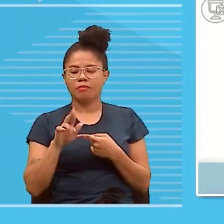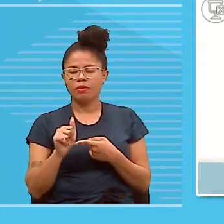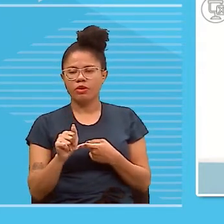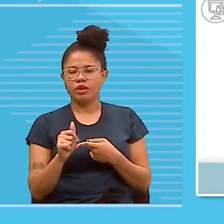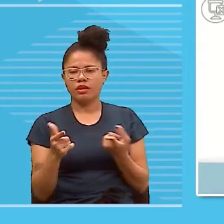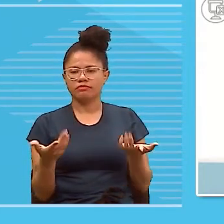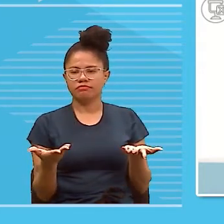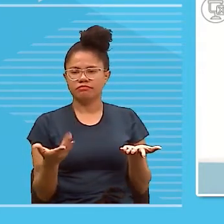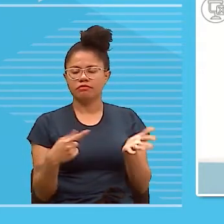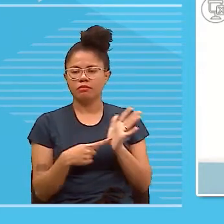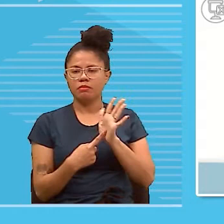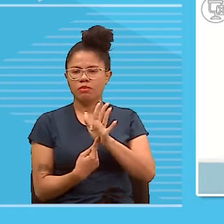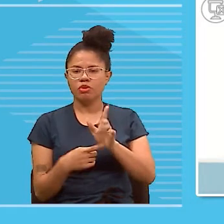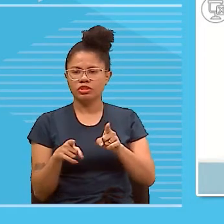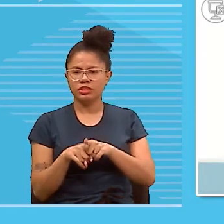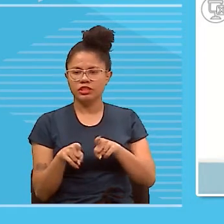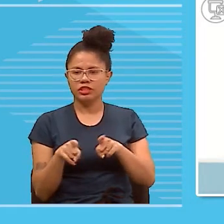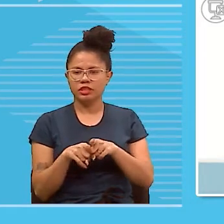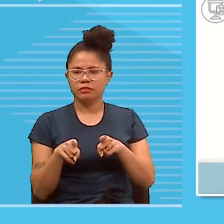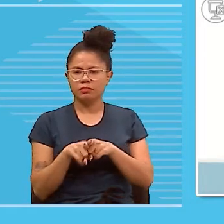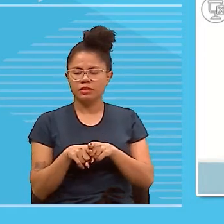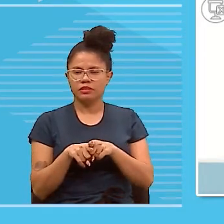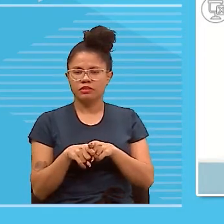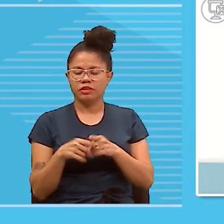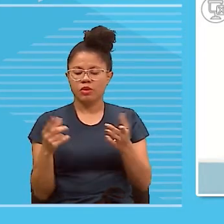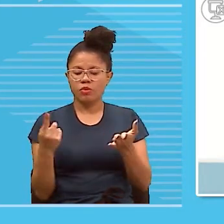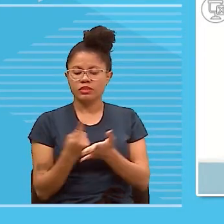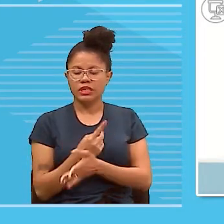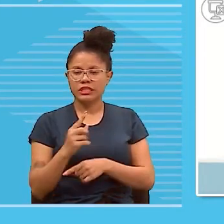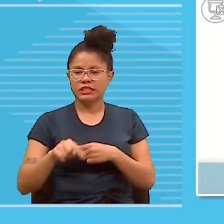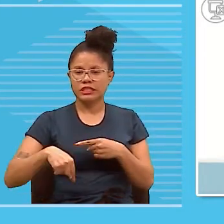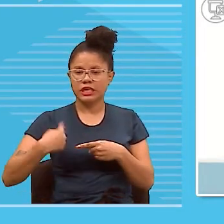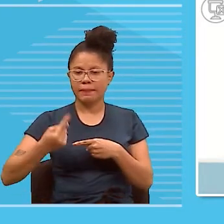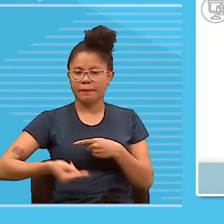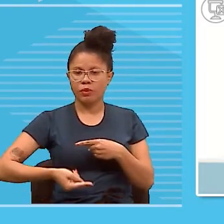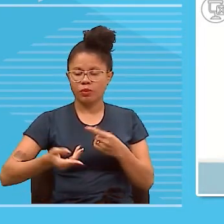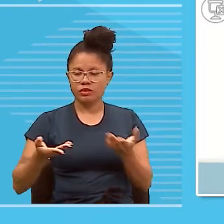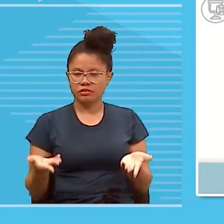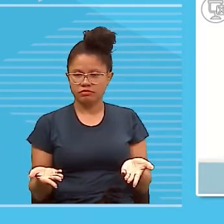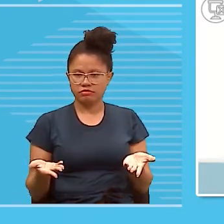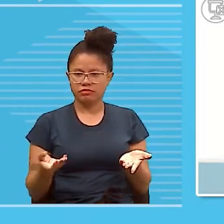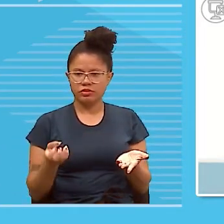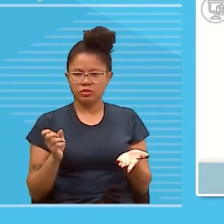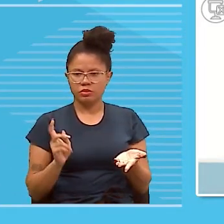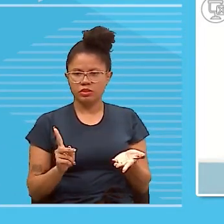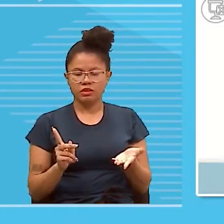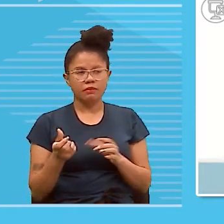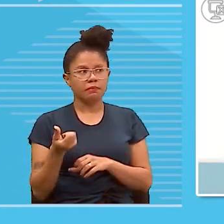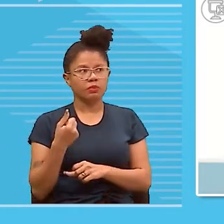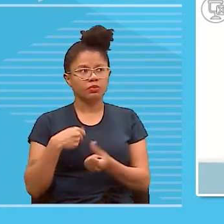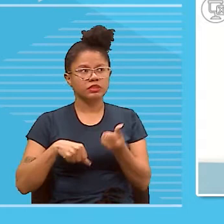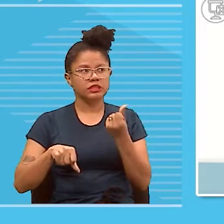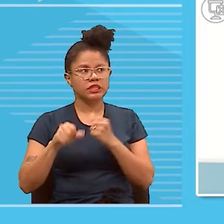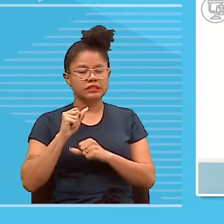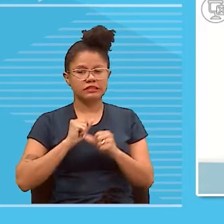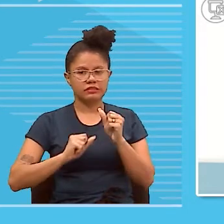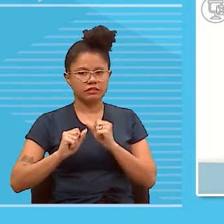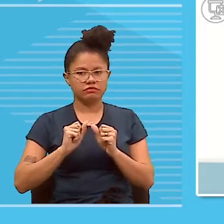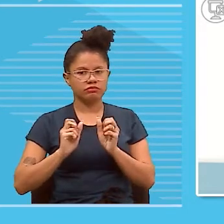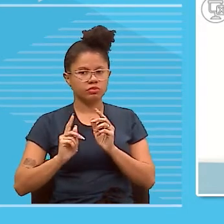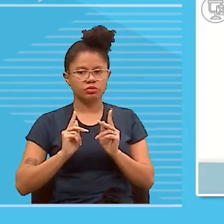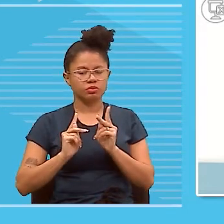indica uma concessão a concessão é uma quebra daquilo que é natural